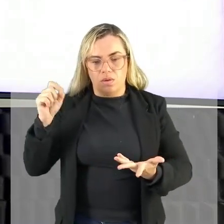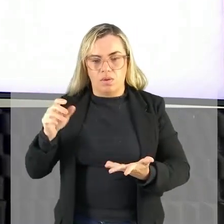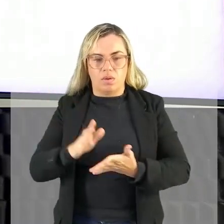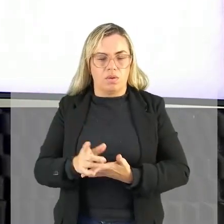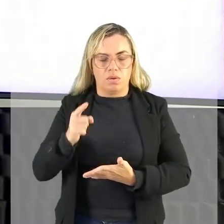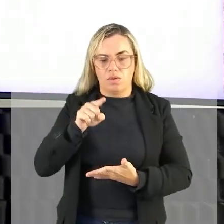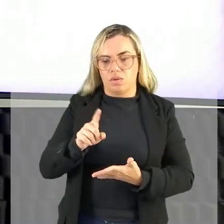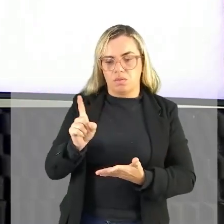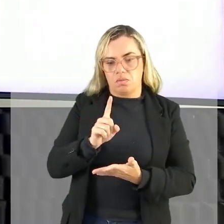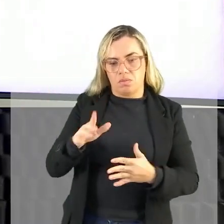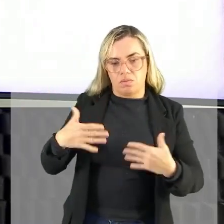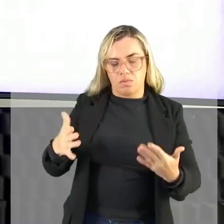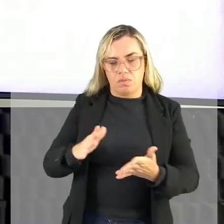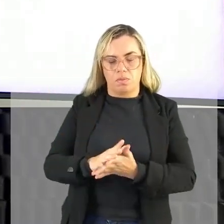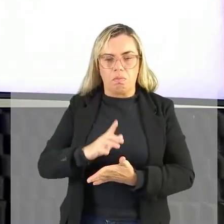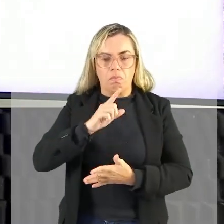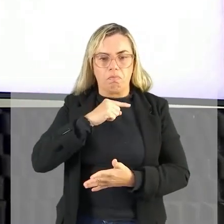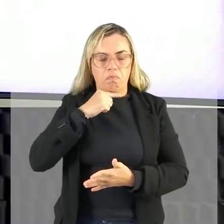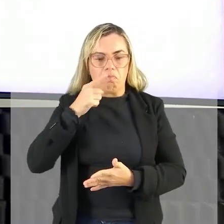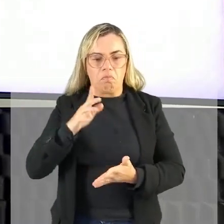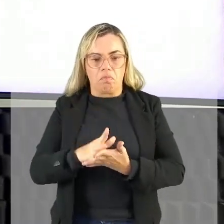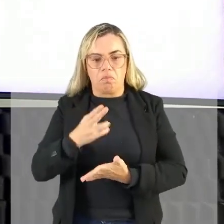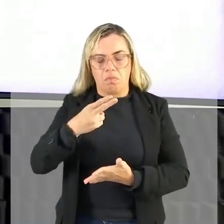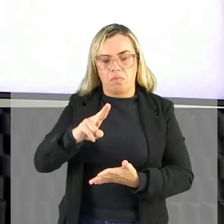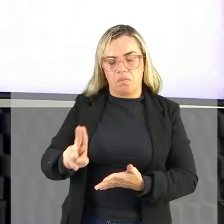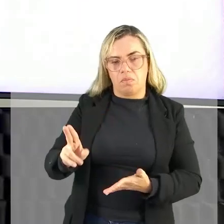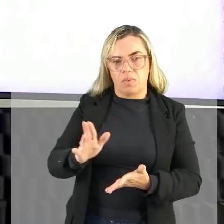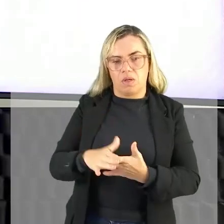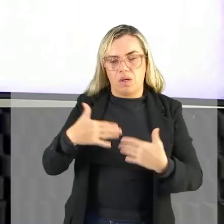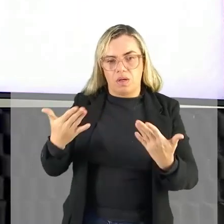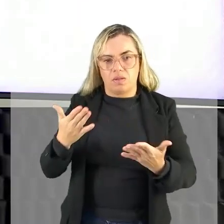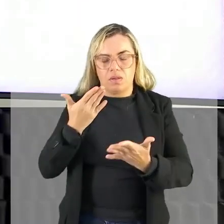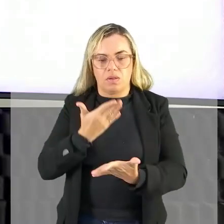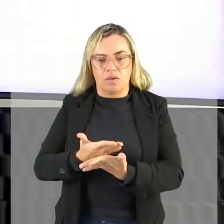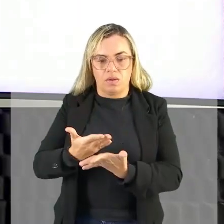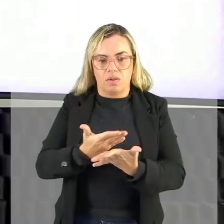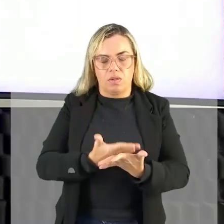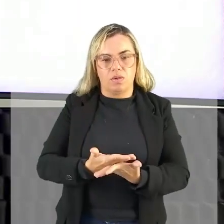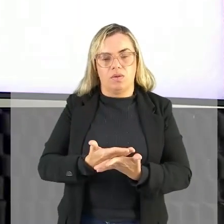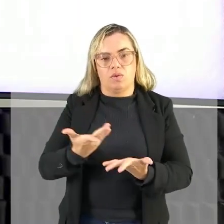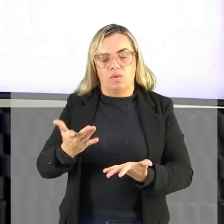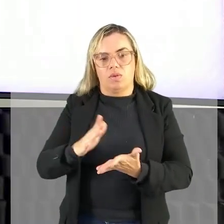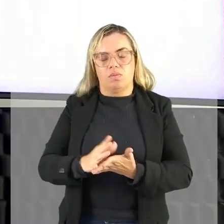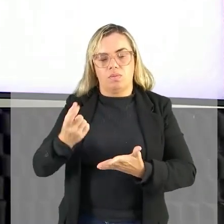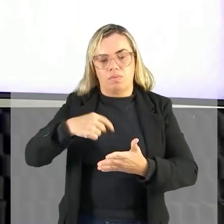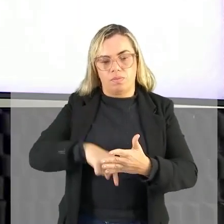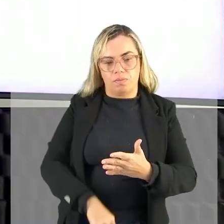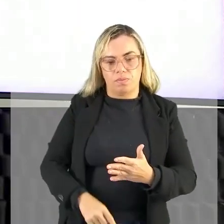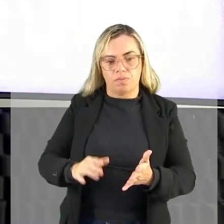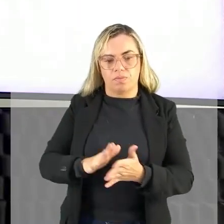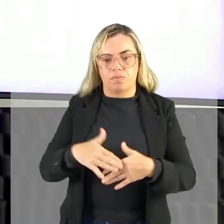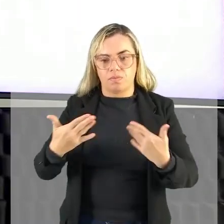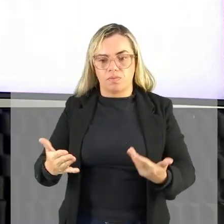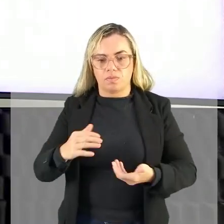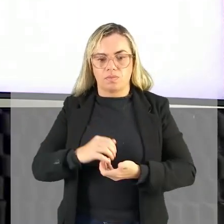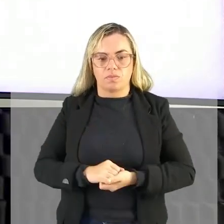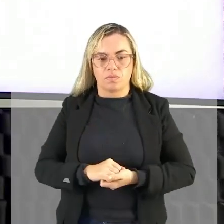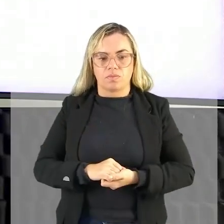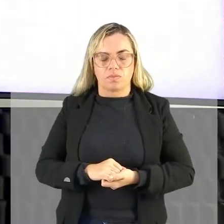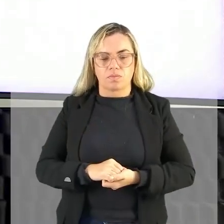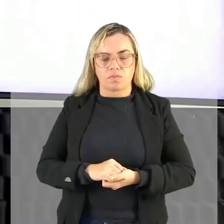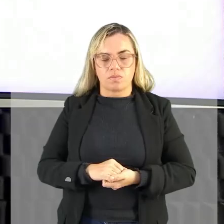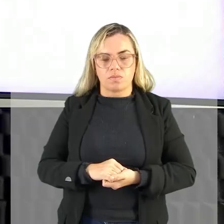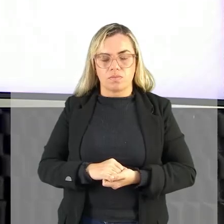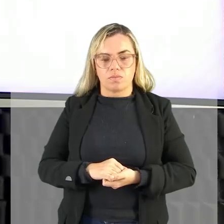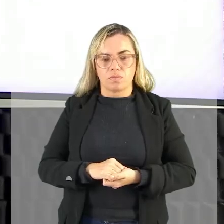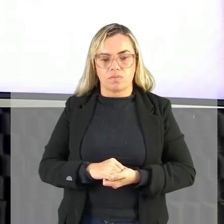vocês não são obrigados, ninguém é obrigado a saber o nome desse gene, a não ser quem estuda lá direitinho ele, né? Então, o gene BRAF se